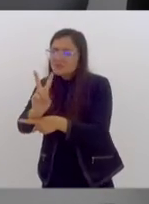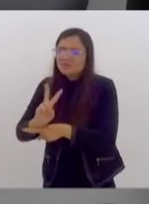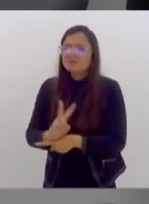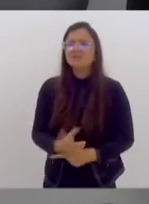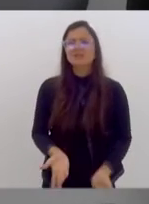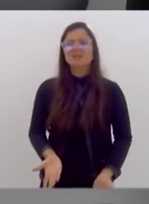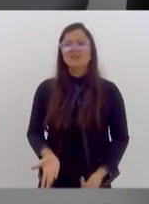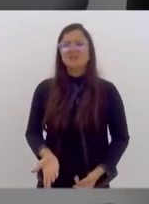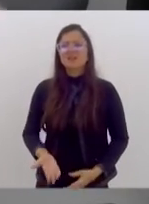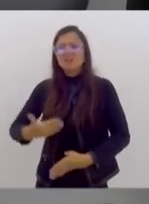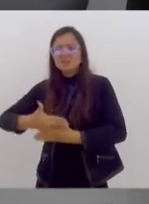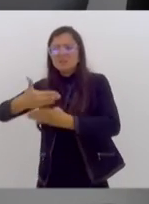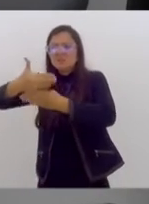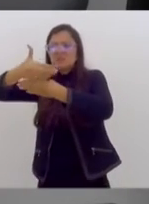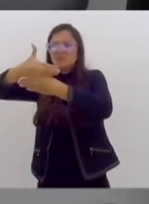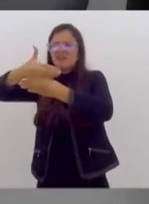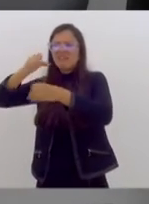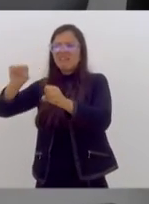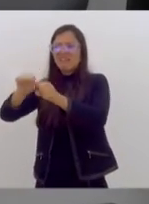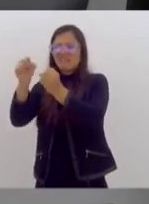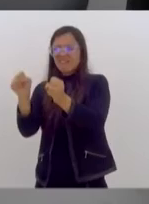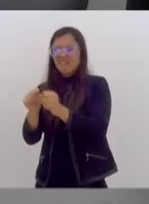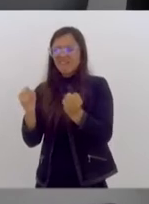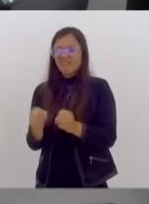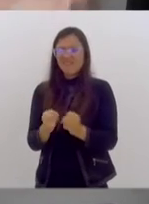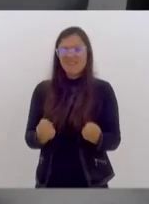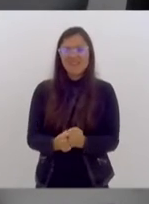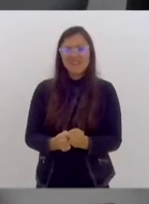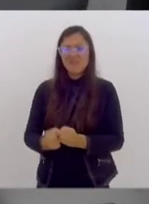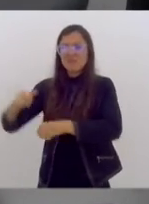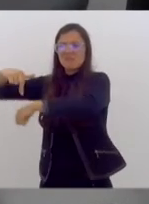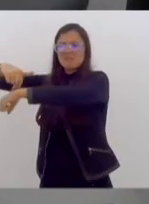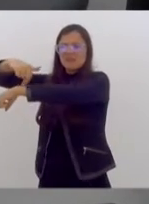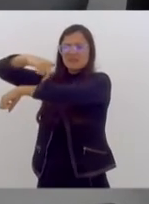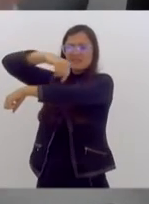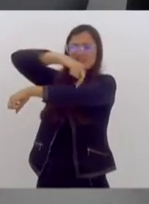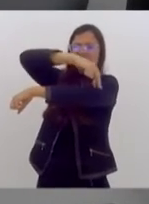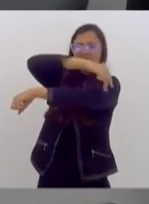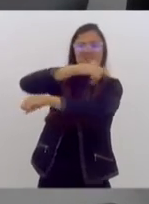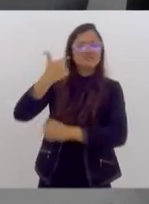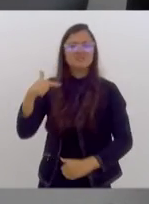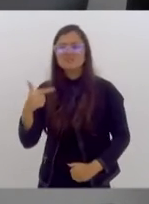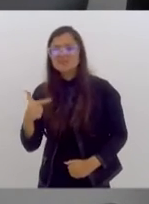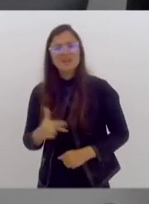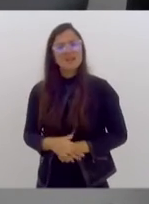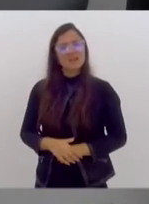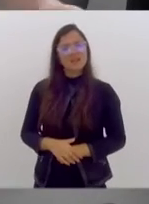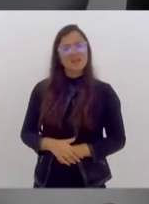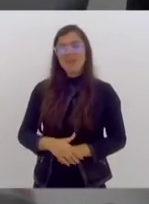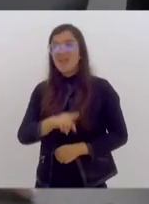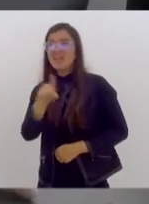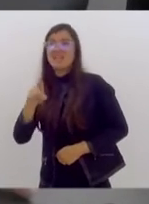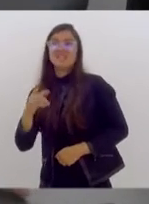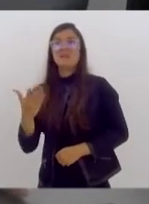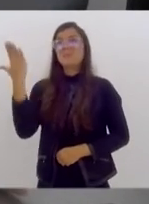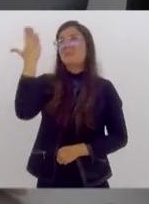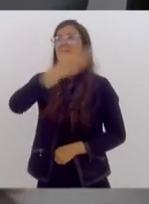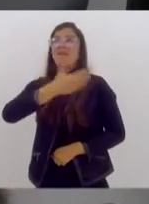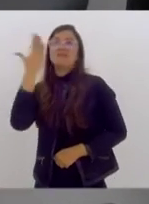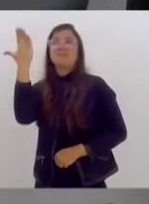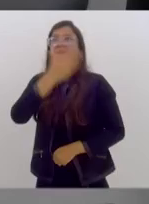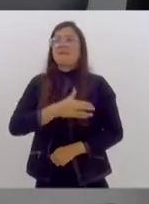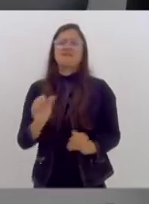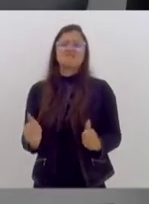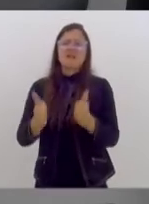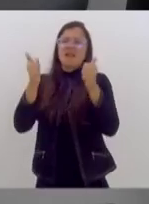quebrados é não ter passarelas e tinha diversas Promessas de melhorias quando ganhou essa concessão né